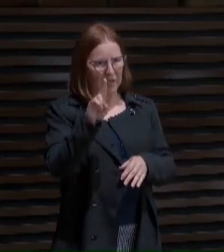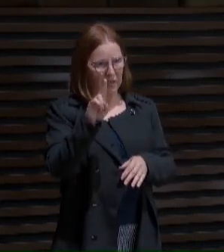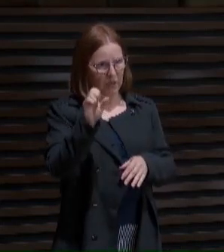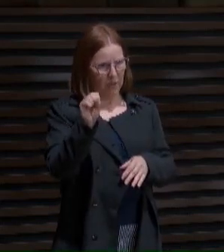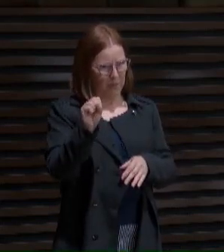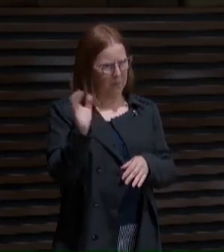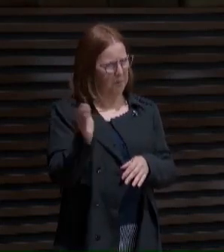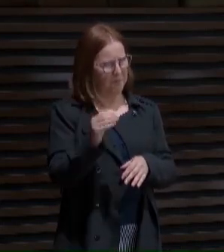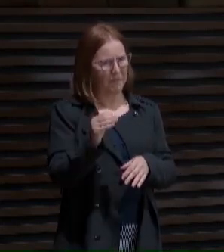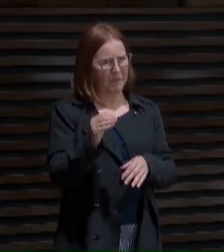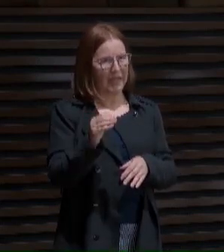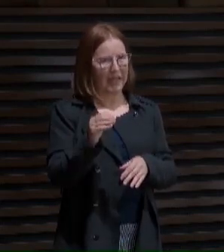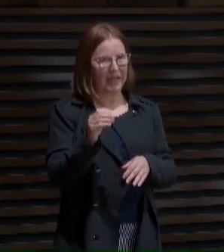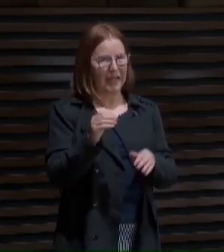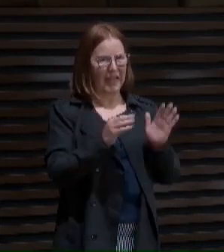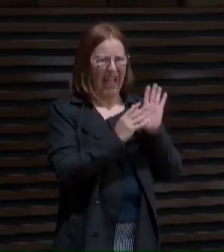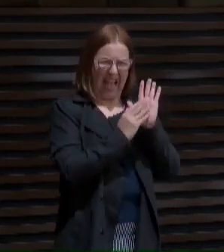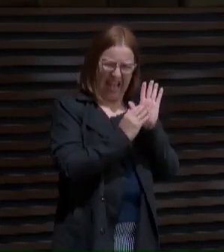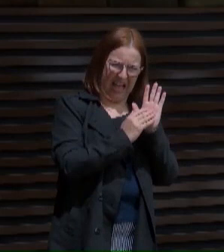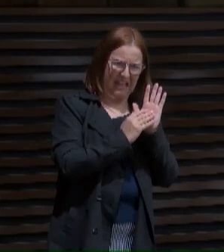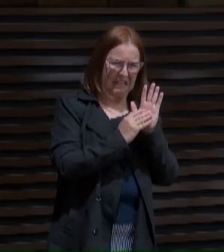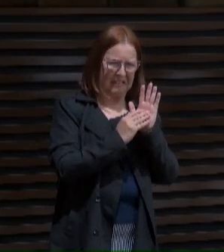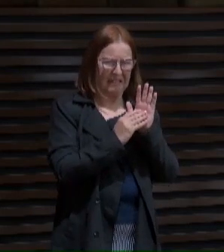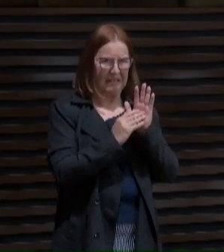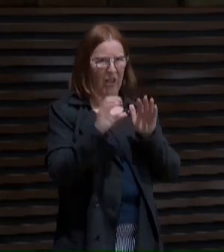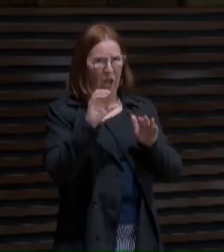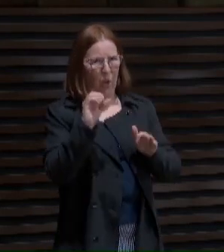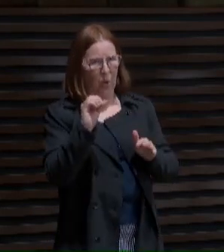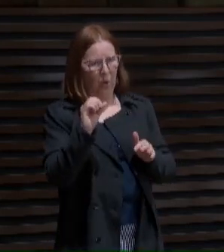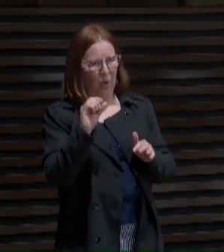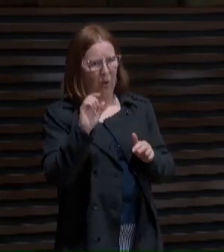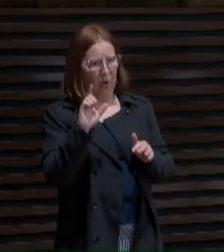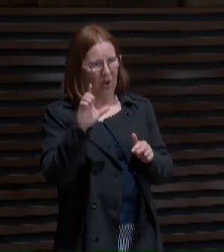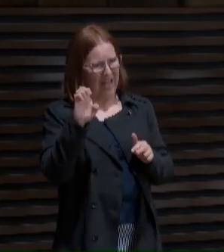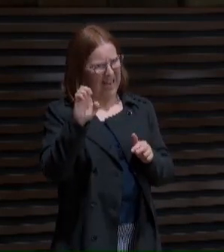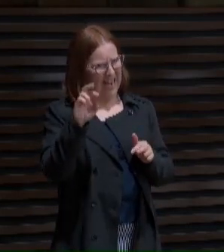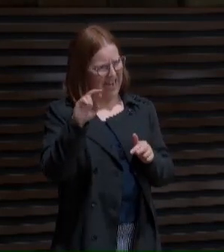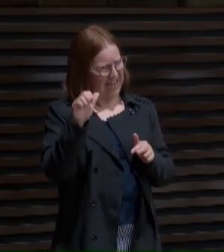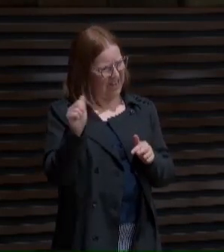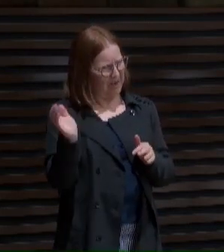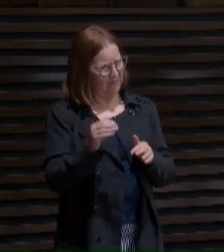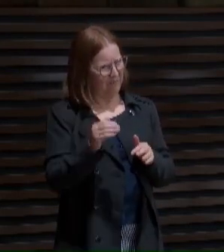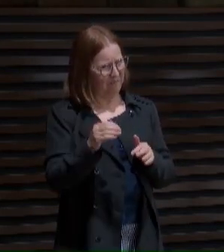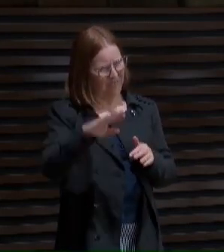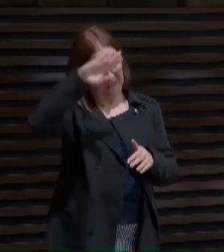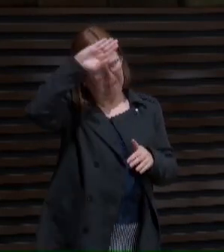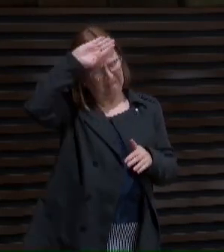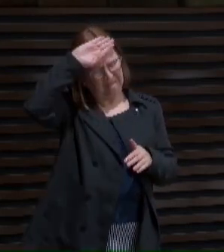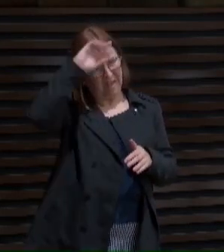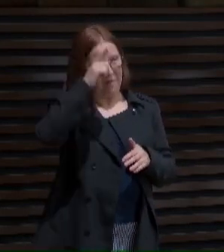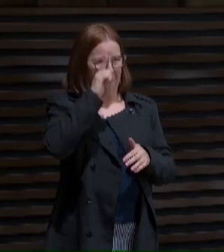da AIDS, SARS, cólera, febre amarela, que também mataram muitas